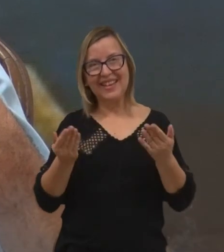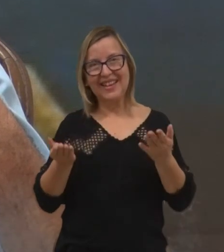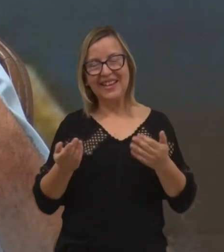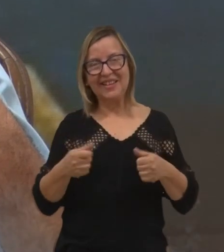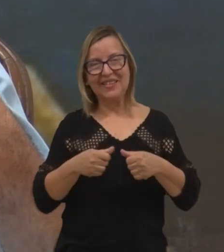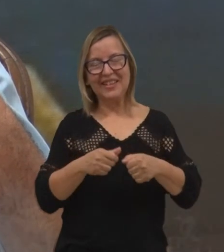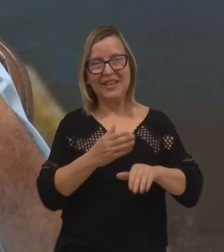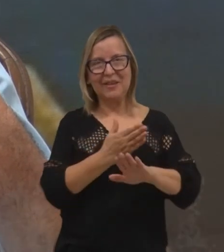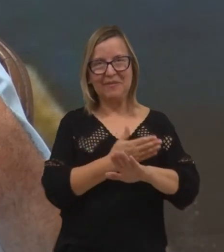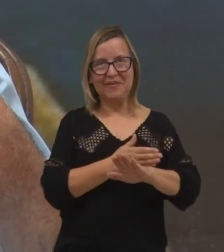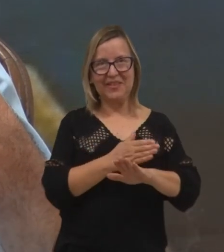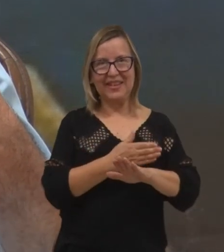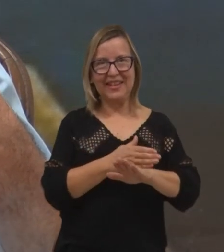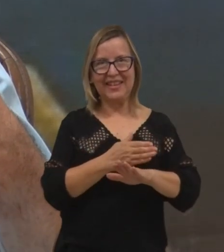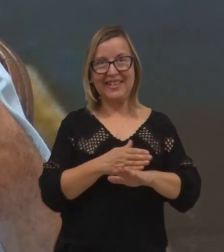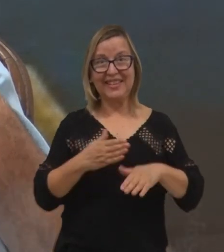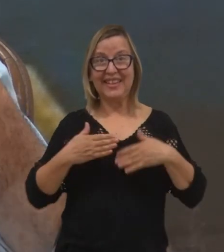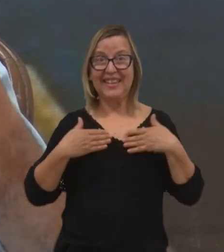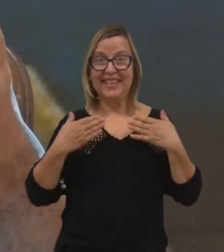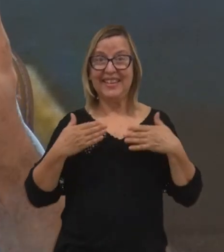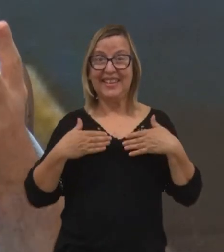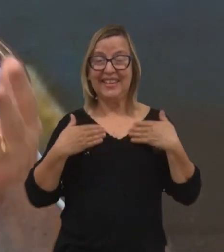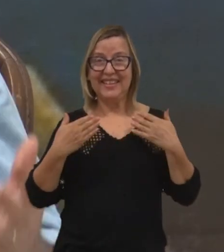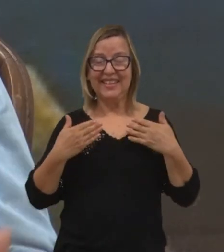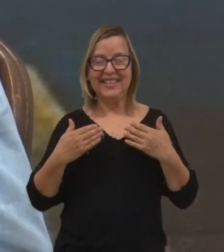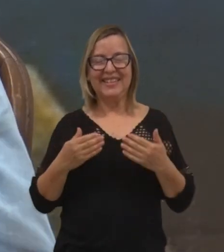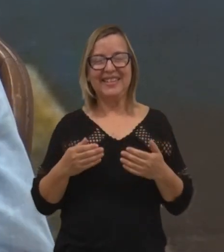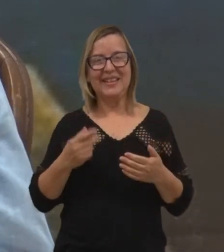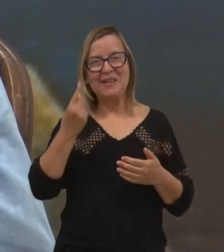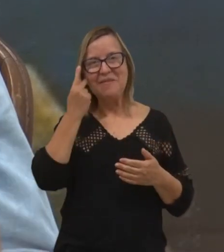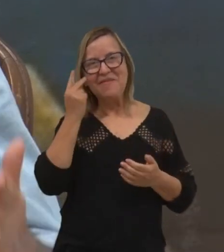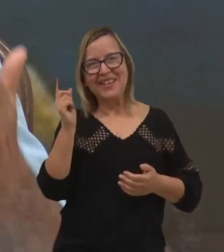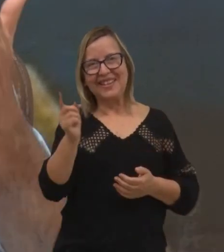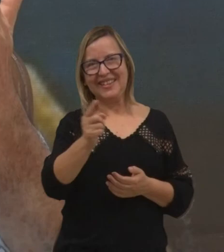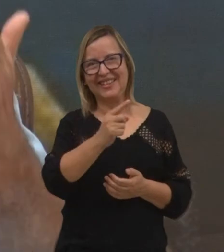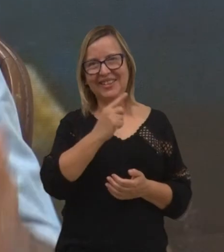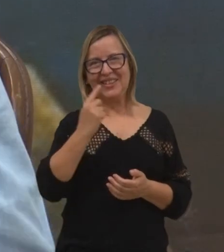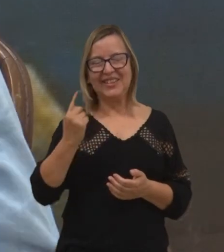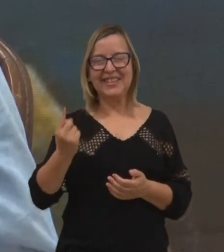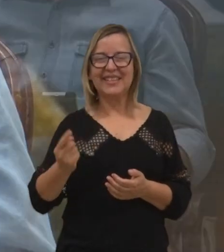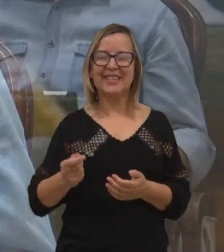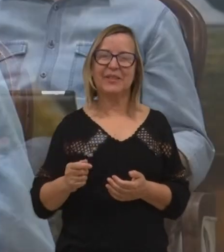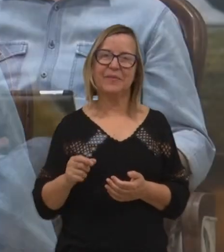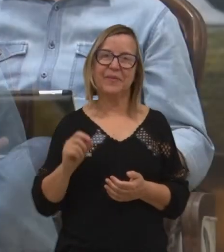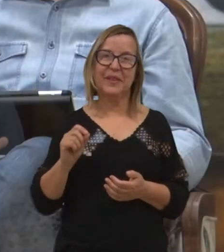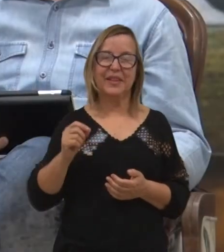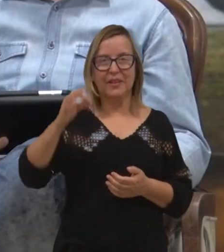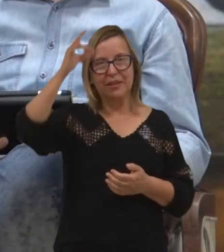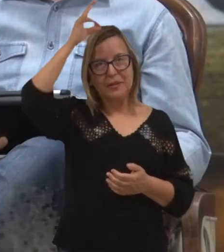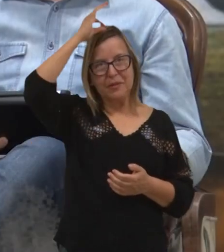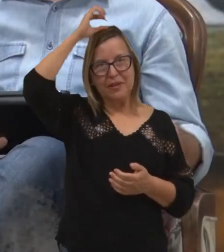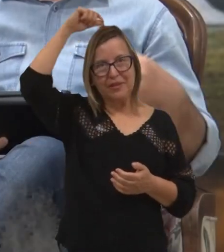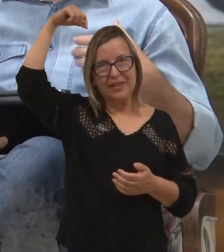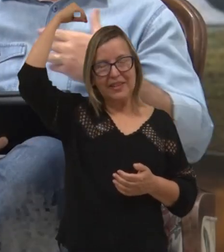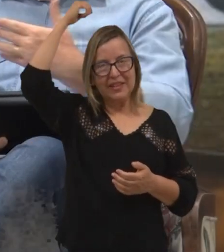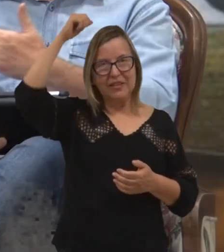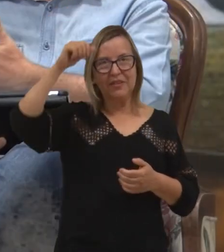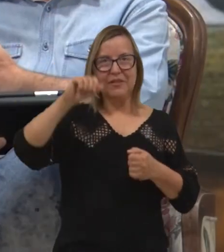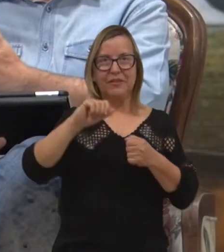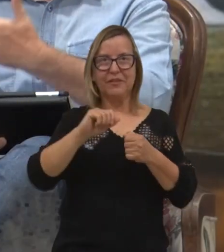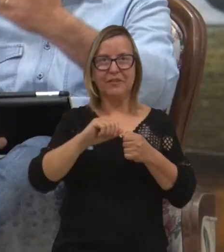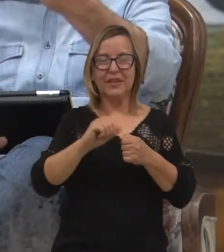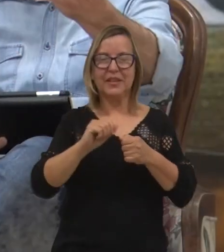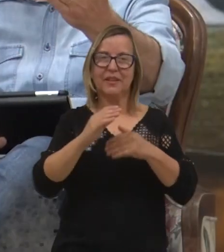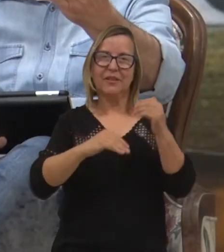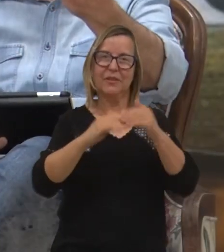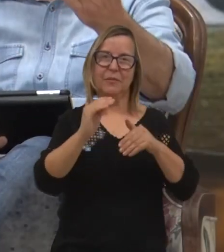prática é uma alegria muito grande, é um privilégio para nós. Que o Espírito possa agir também na minha, na